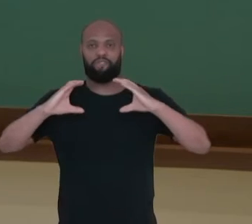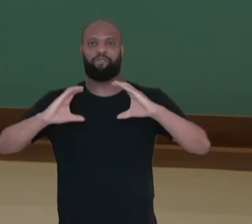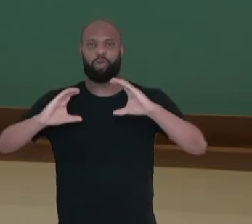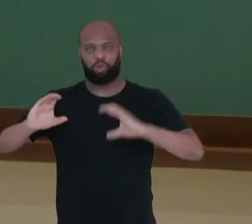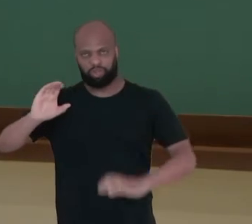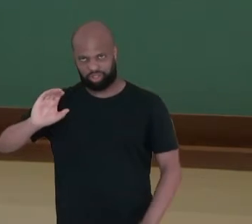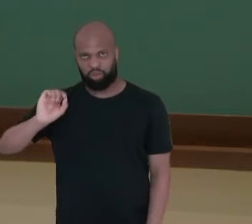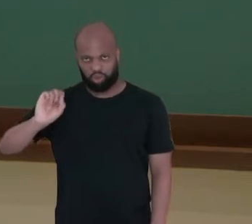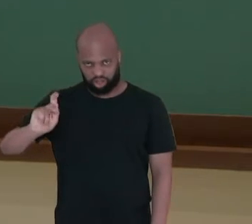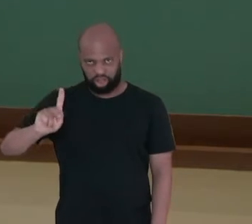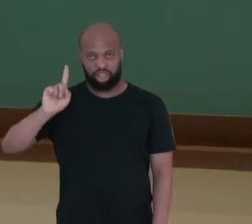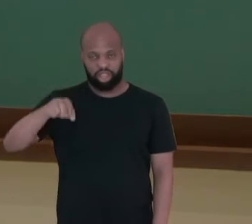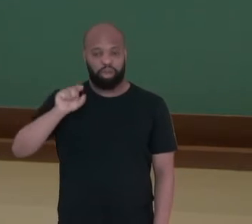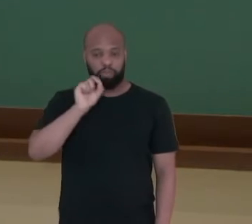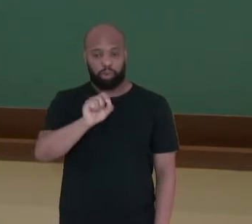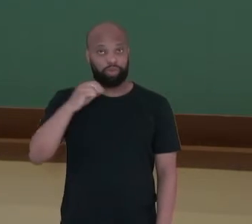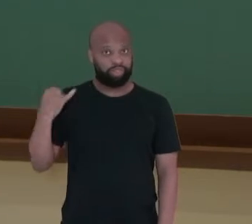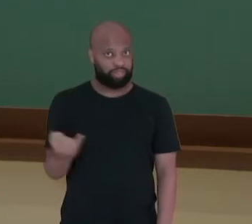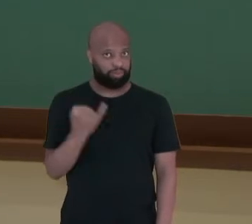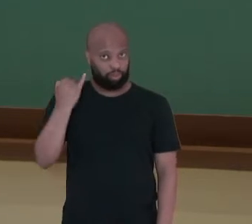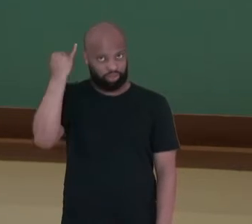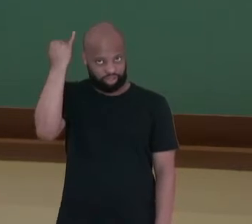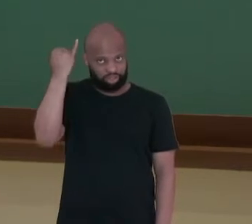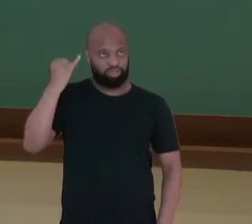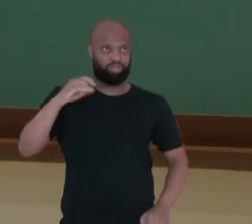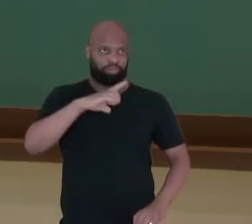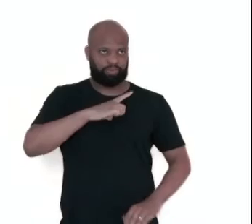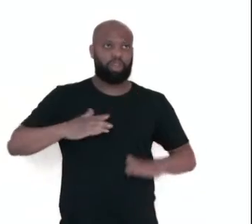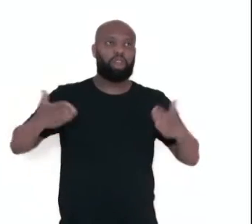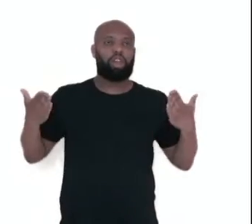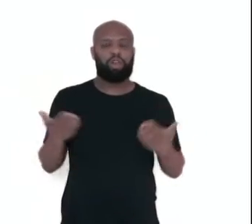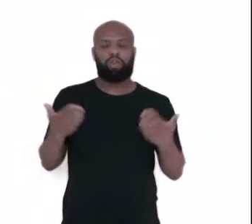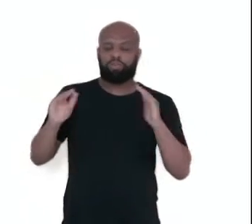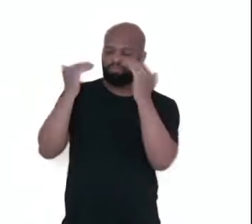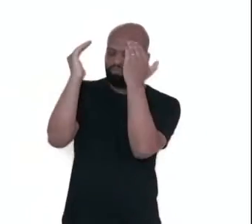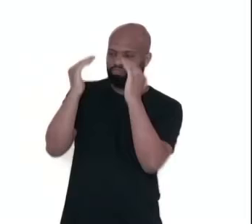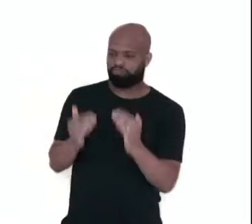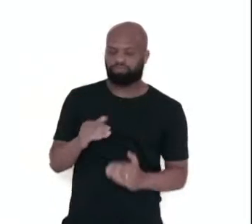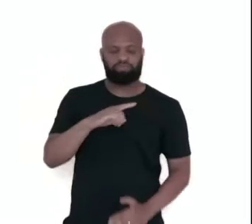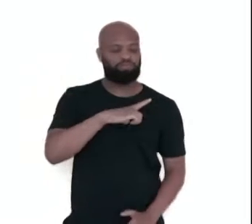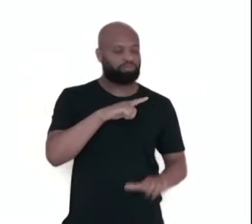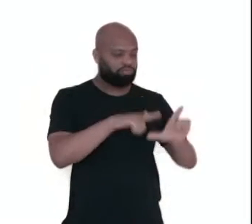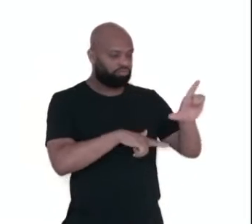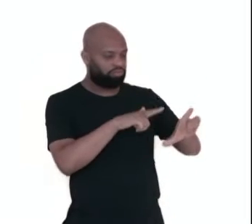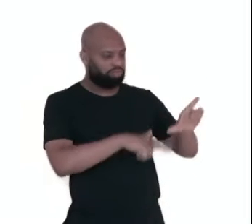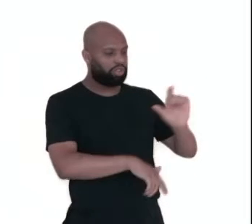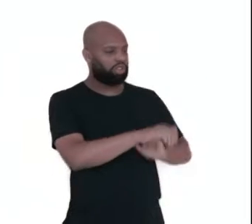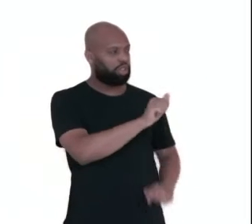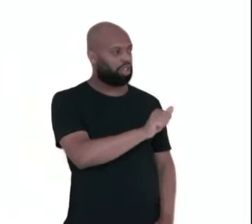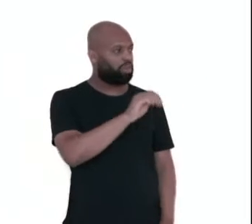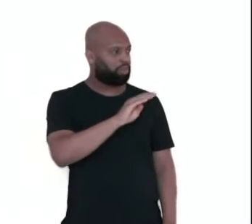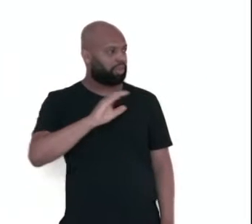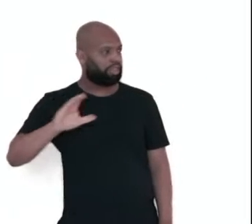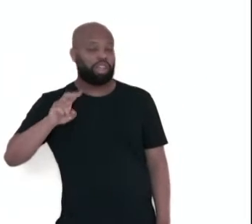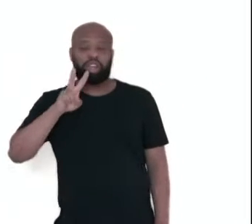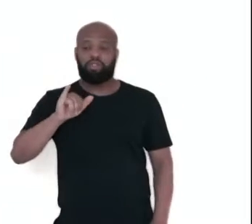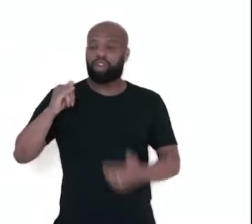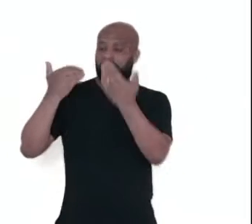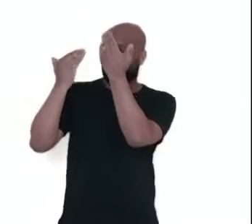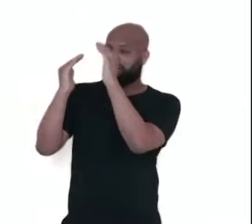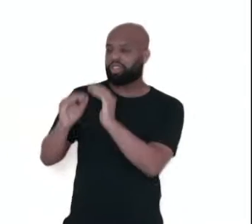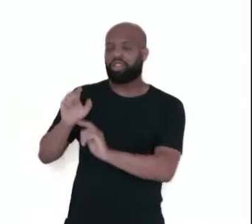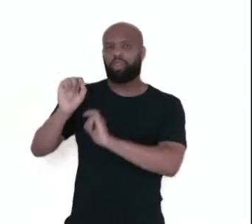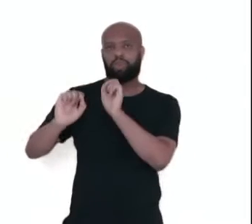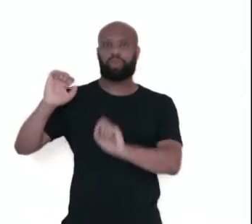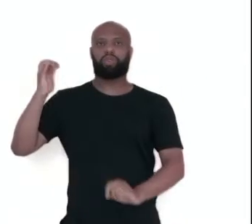notáveis, tá bom? Então, analisando os coeficientes, nós podemos analisar o que acontece